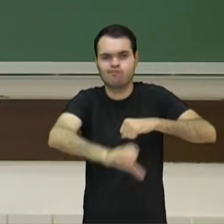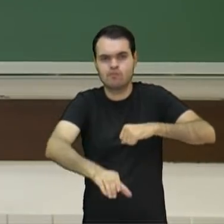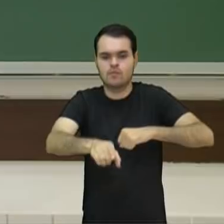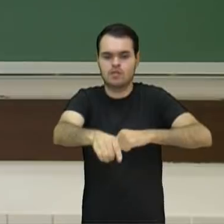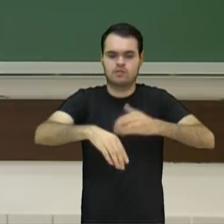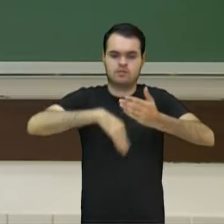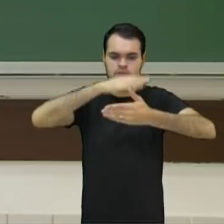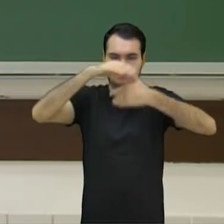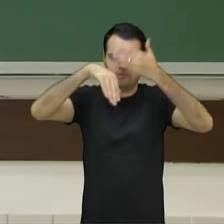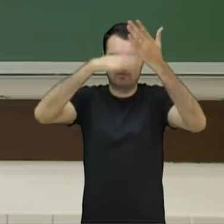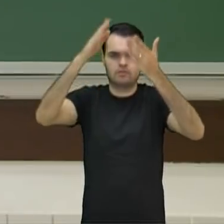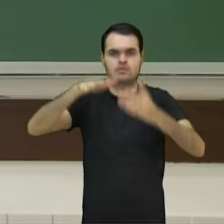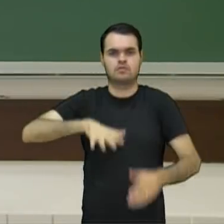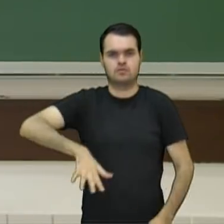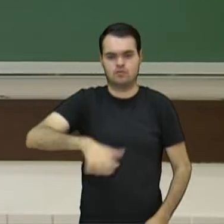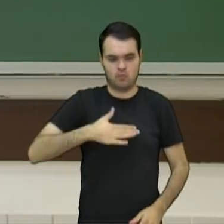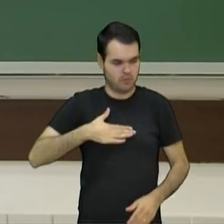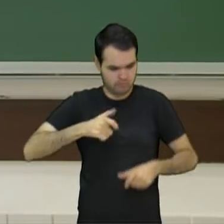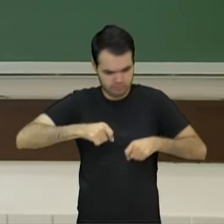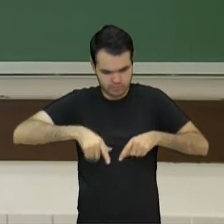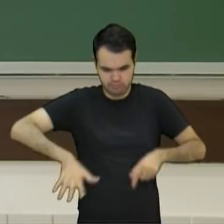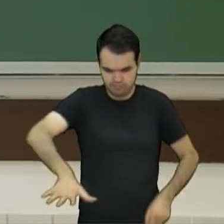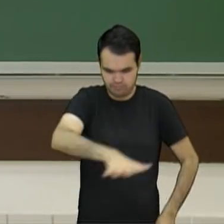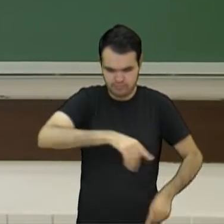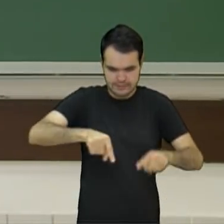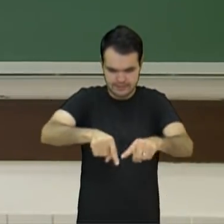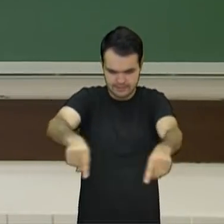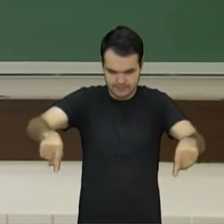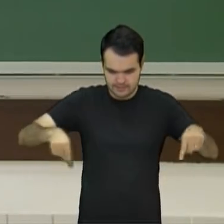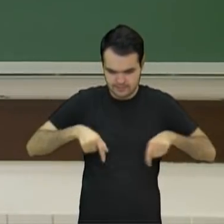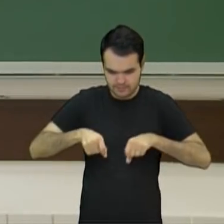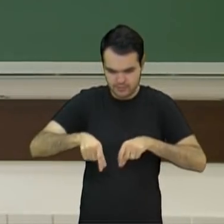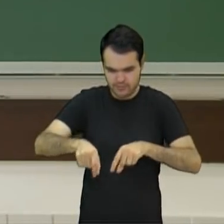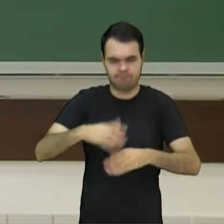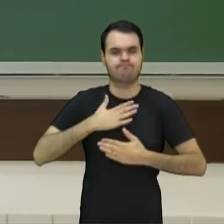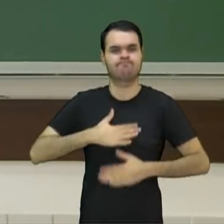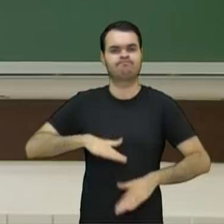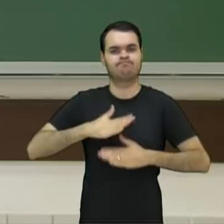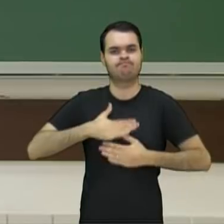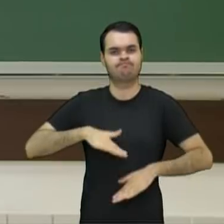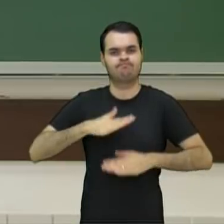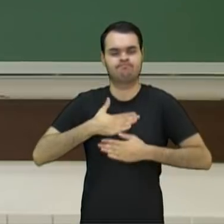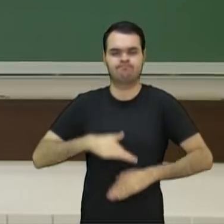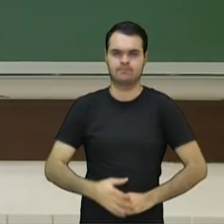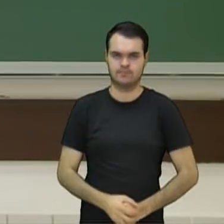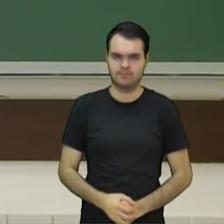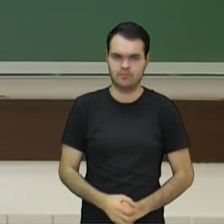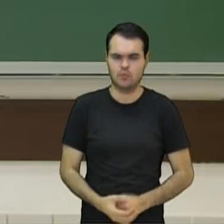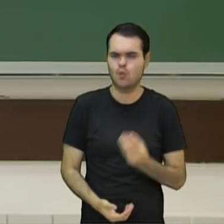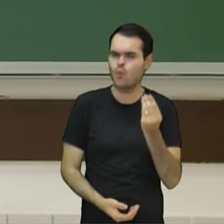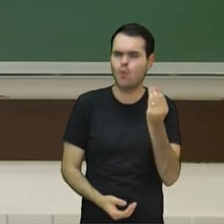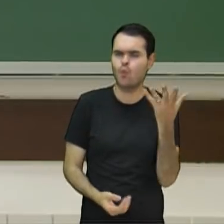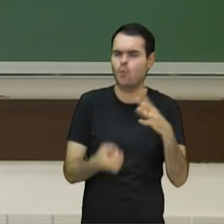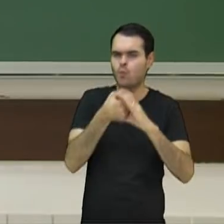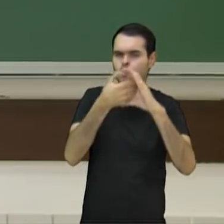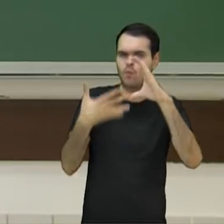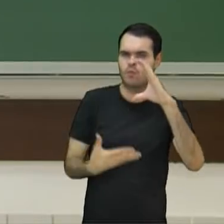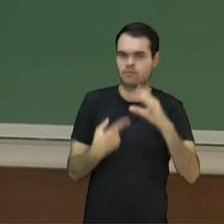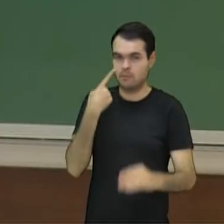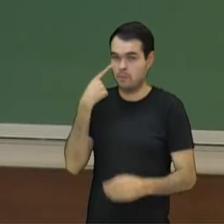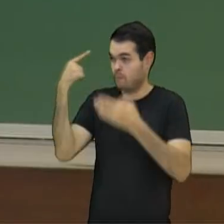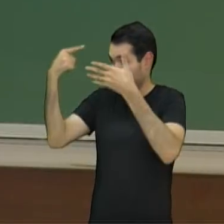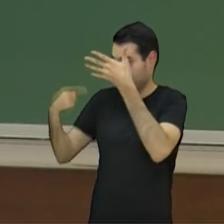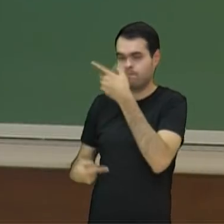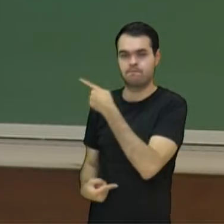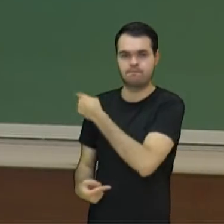possam desenvolver o seu plantio, a sua cultura, com tranquilidade. E como são essas características? Vamos